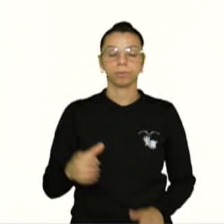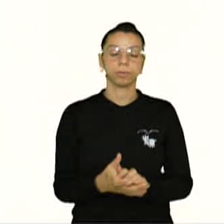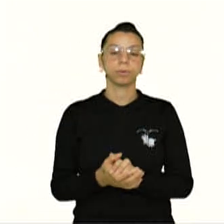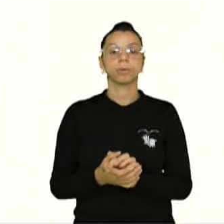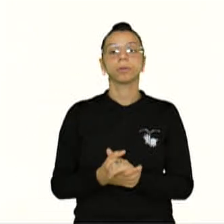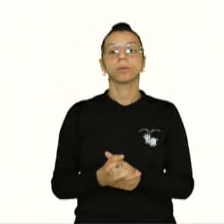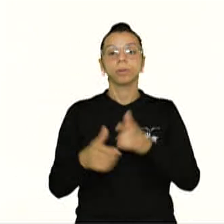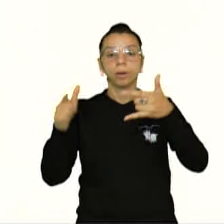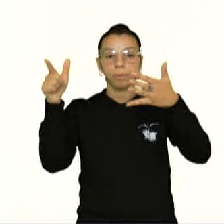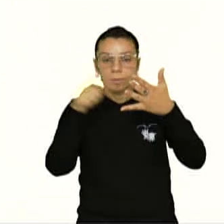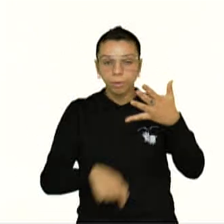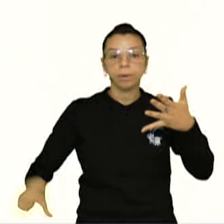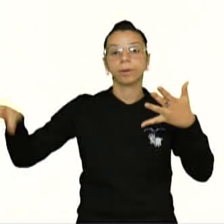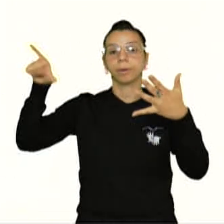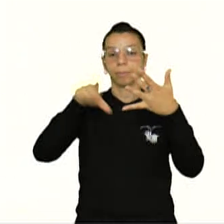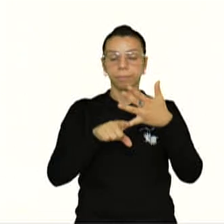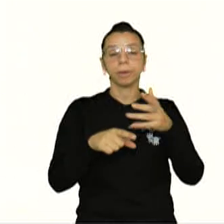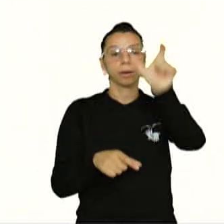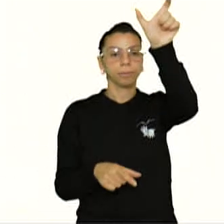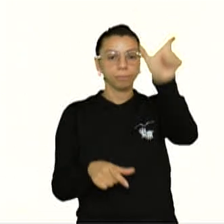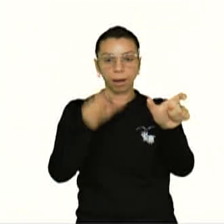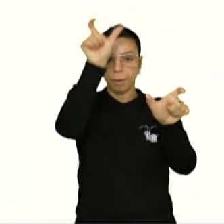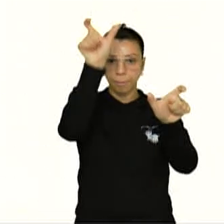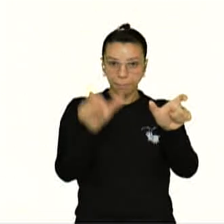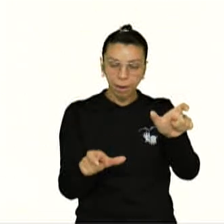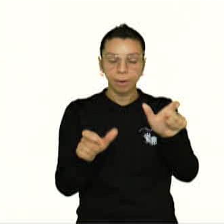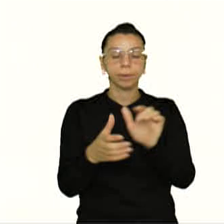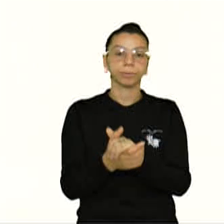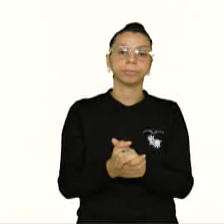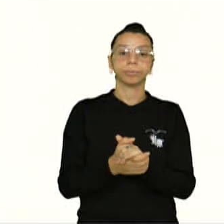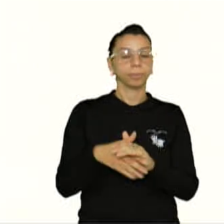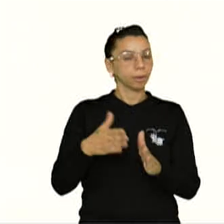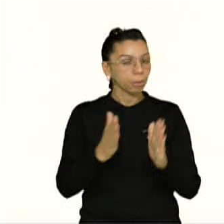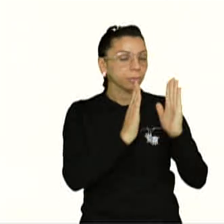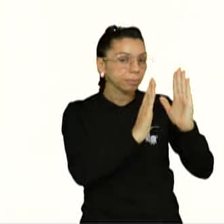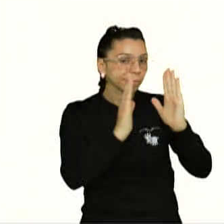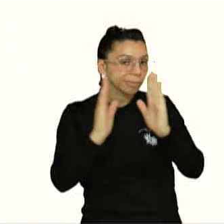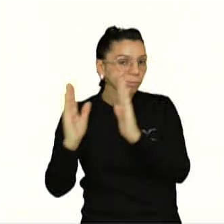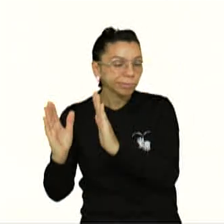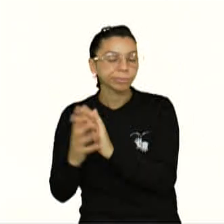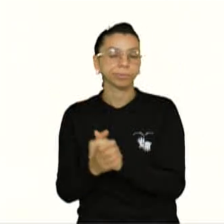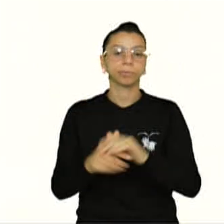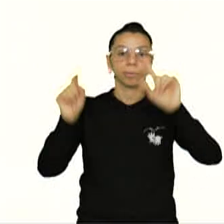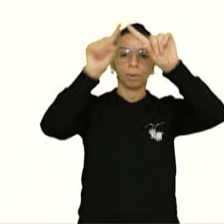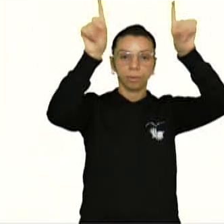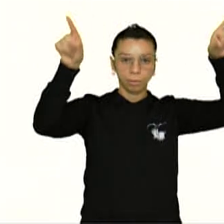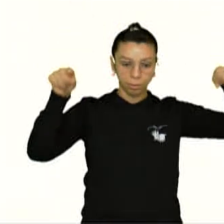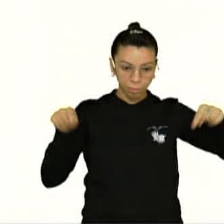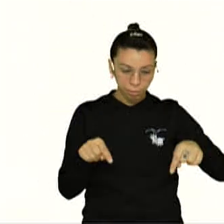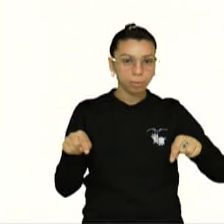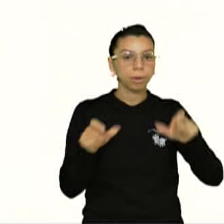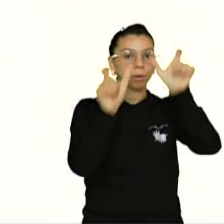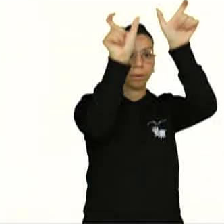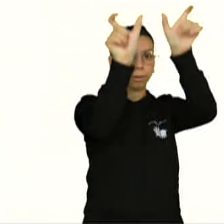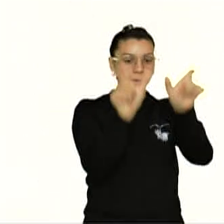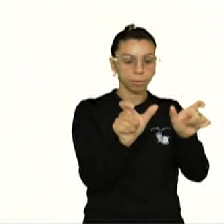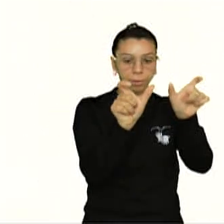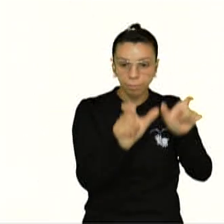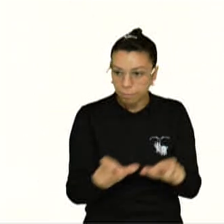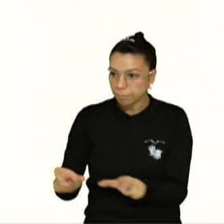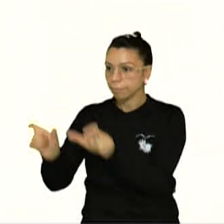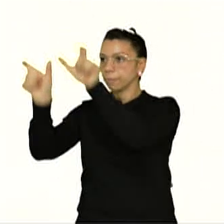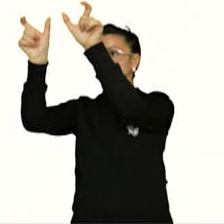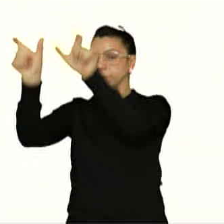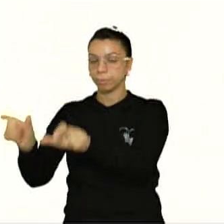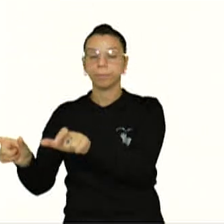2 primeiras colunas ao lado direito, então são passos, Por isso é uma regra. Multiplica 3 elementos na direção